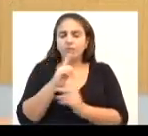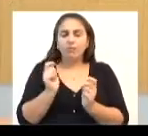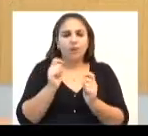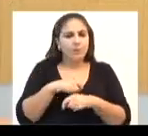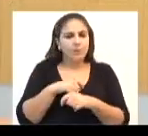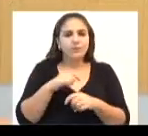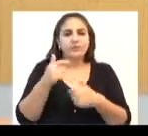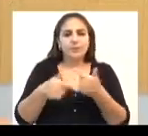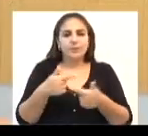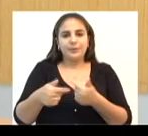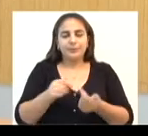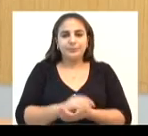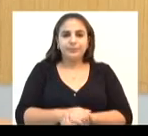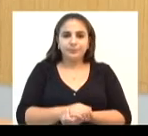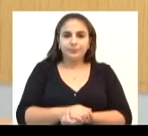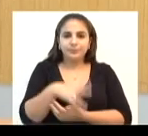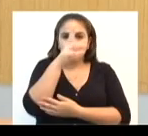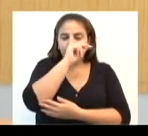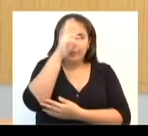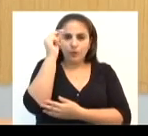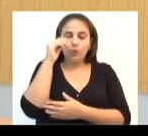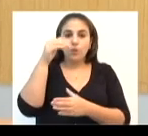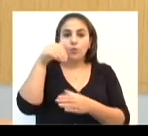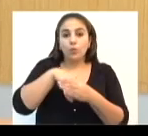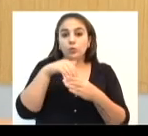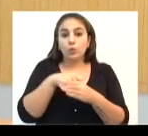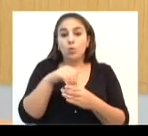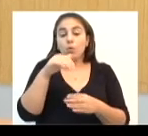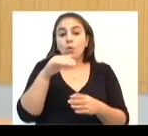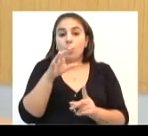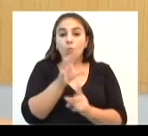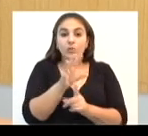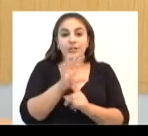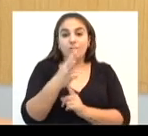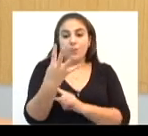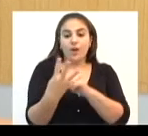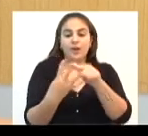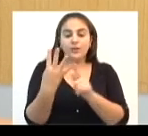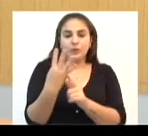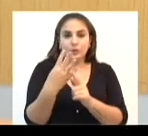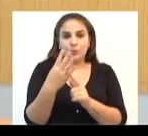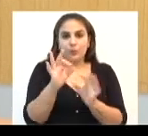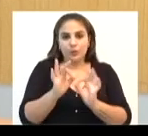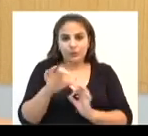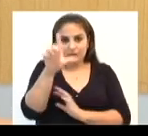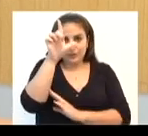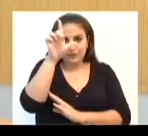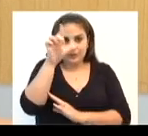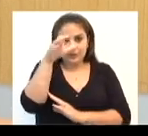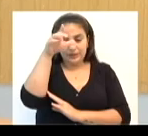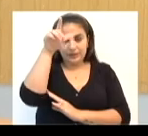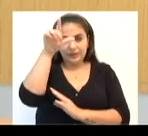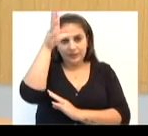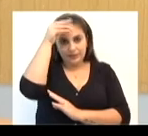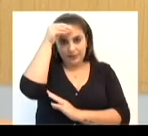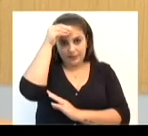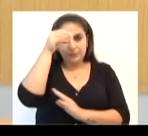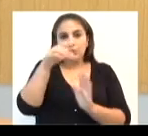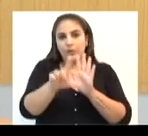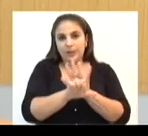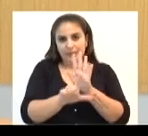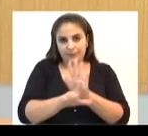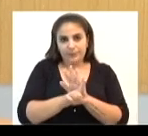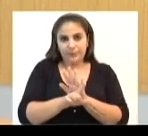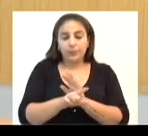trabalho. E o Poder Executivo vetou 4 projetos de lei que foram analisados e aprovados em